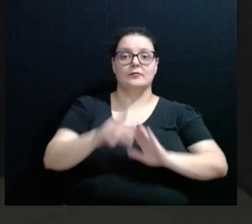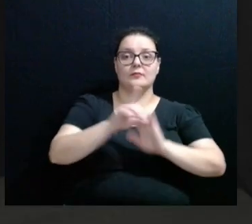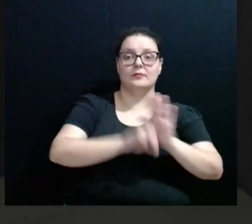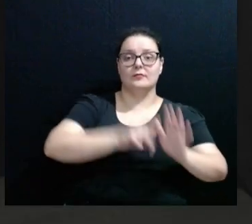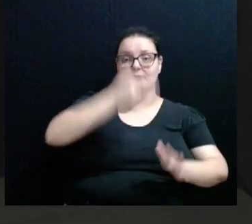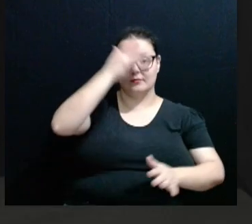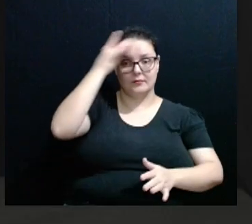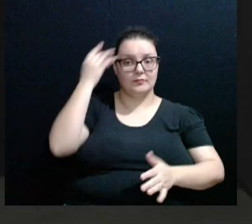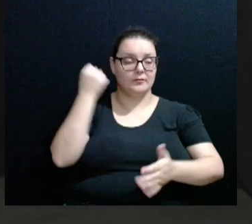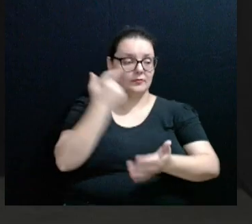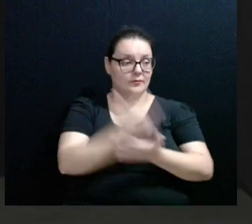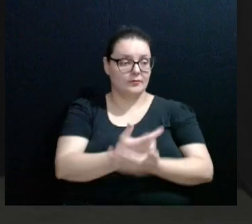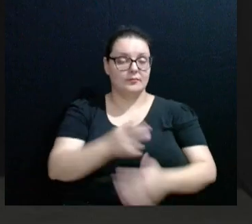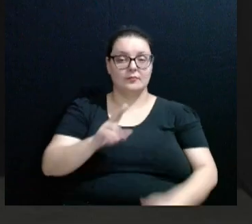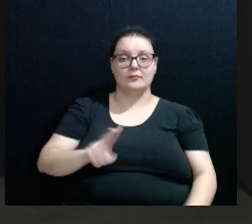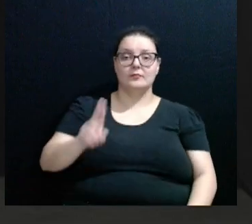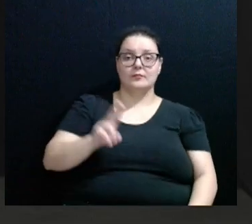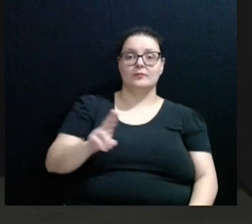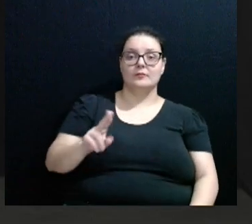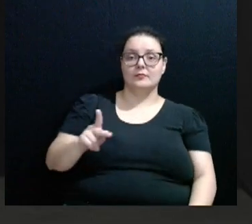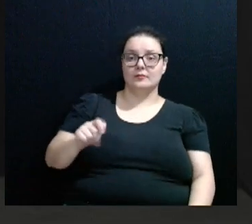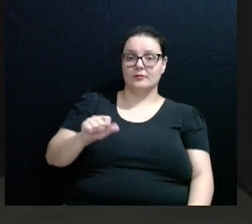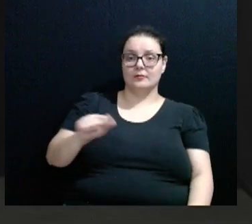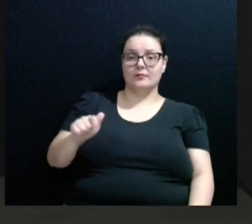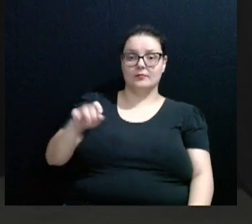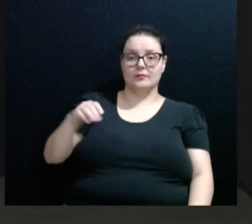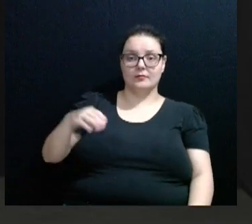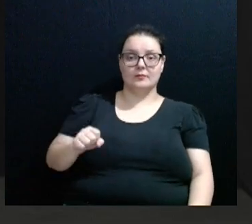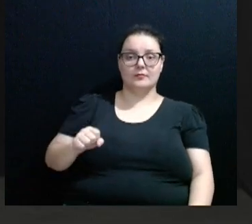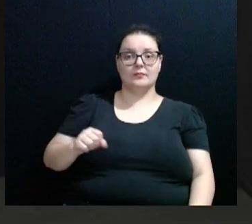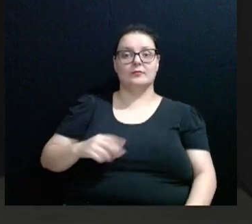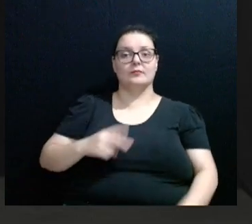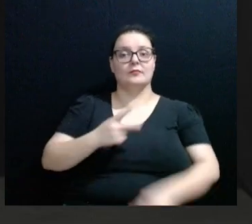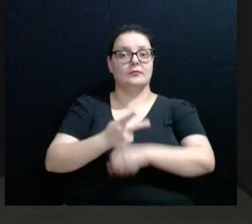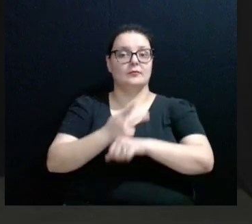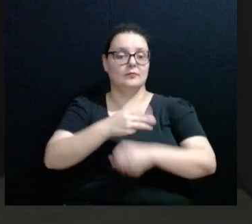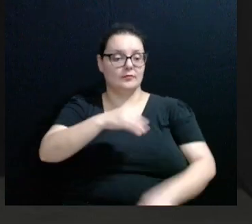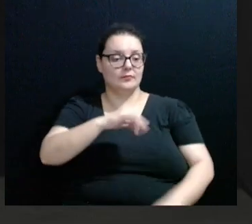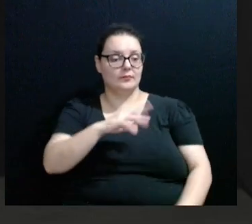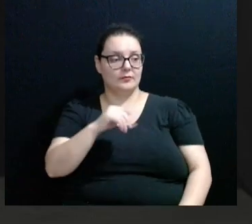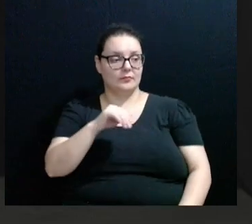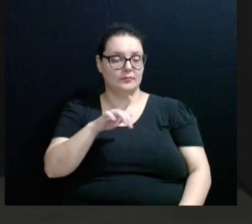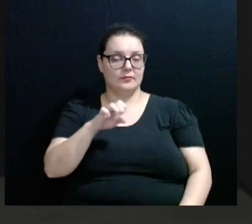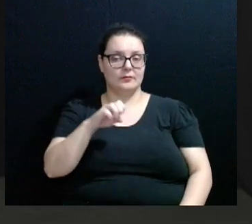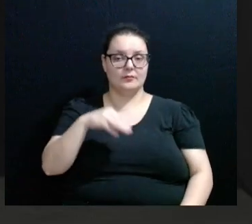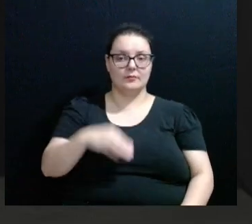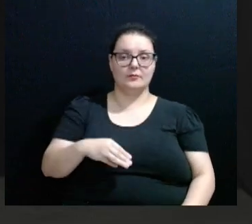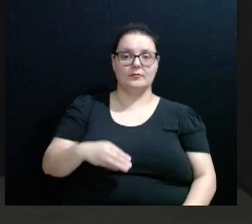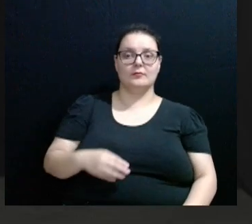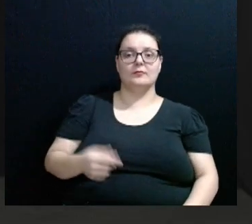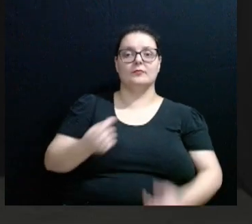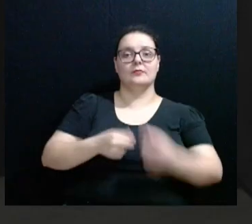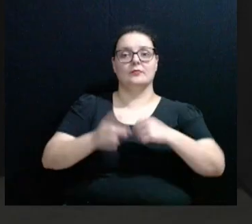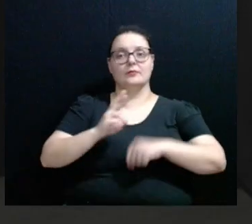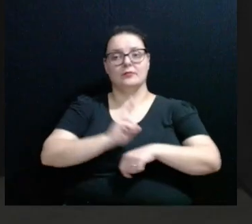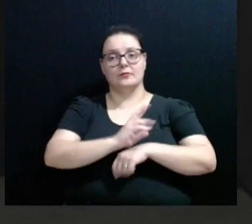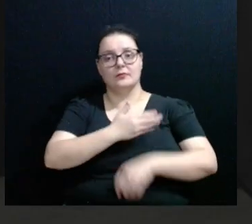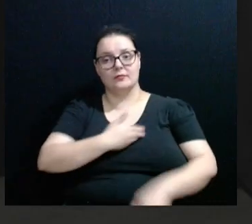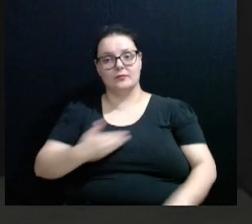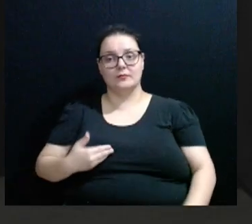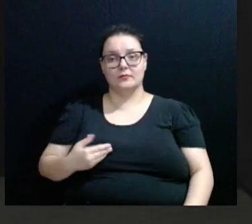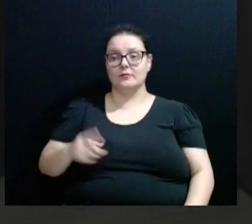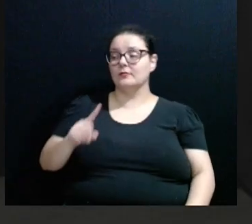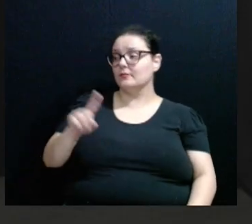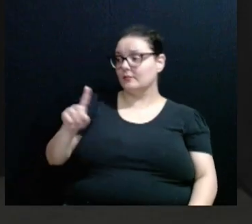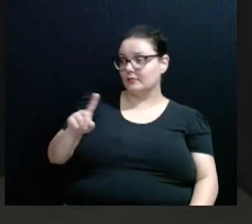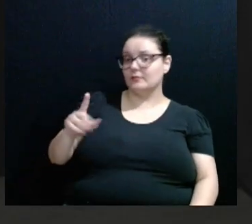consumidor, utilização de passagens e prêmios de milhagens aéreas advindos de recursos públicos do município. Para não